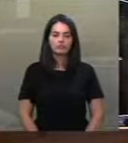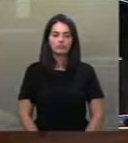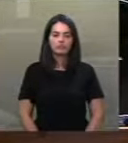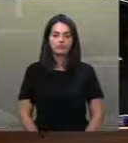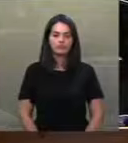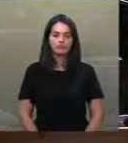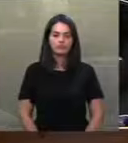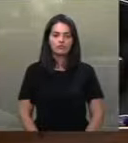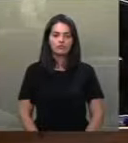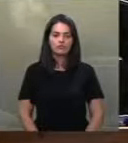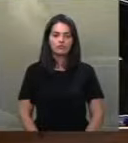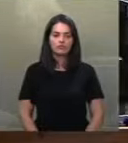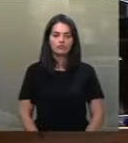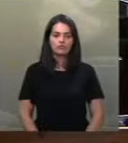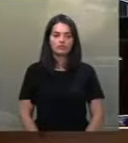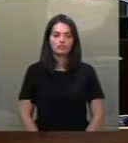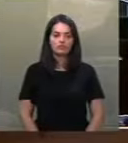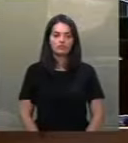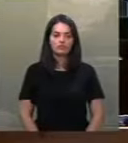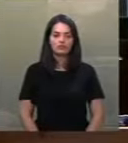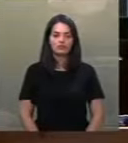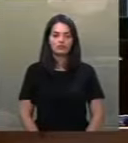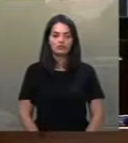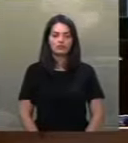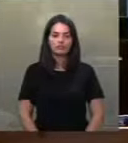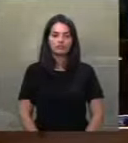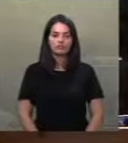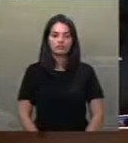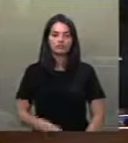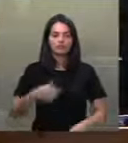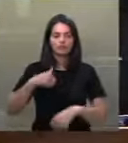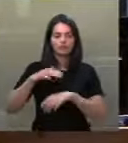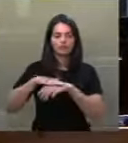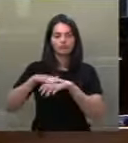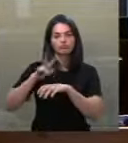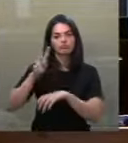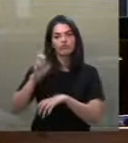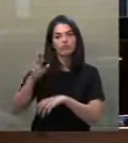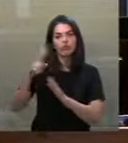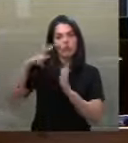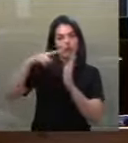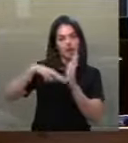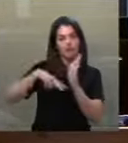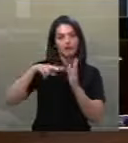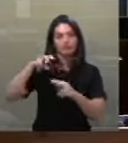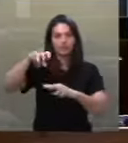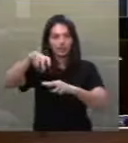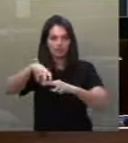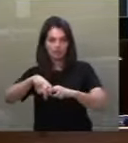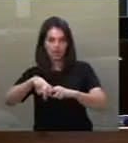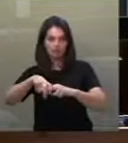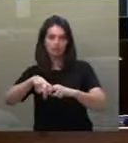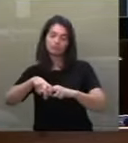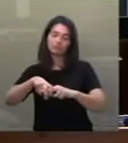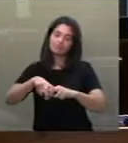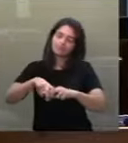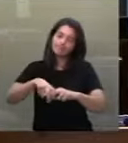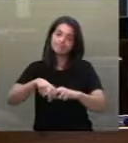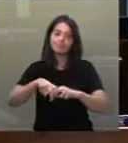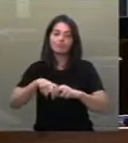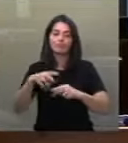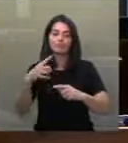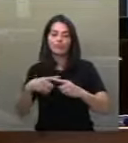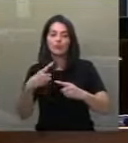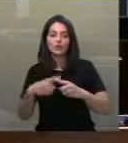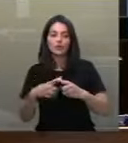Presidente, vou tomar a liberdade de fazer aqui a leitura sentado à mesa, se não for muito inconveniente e fora